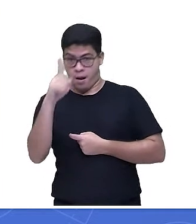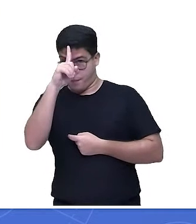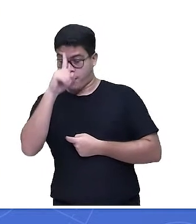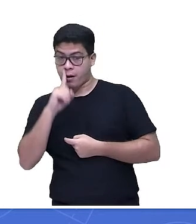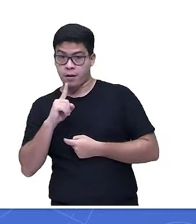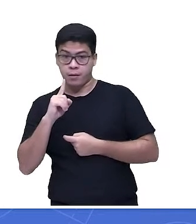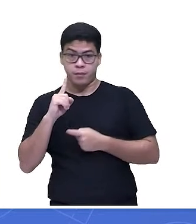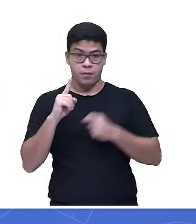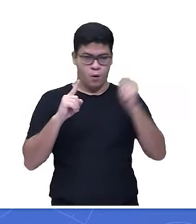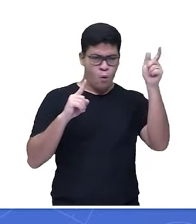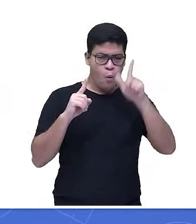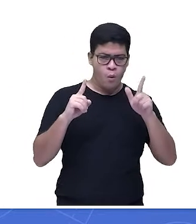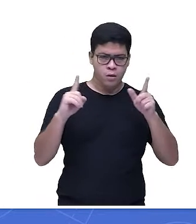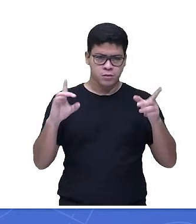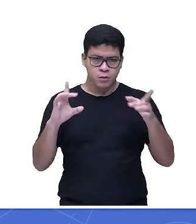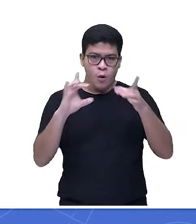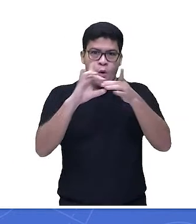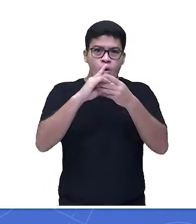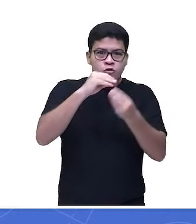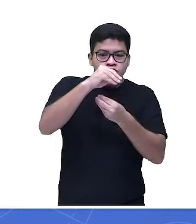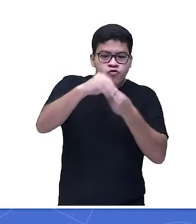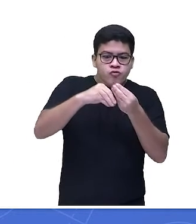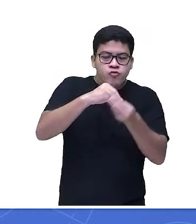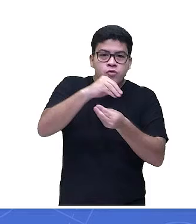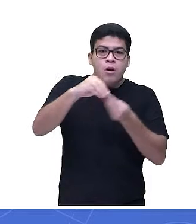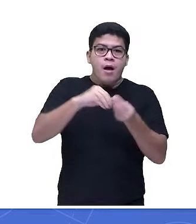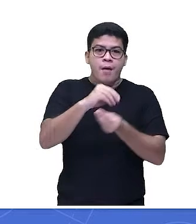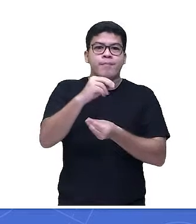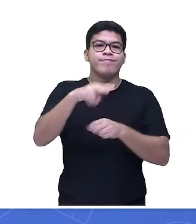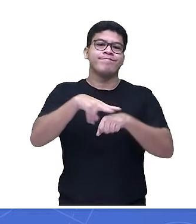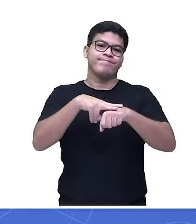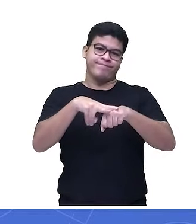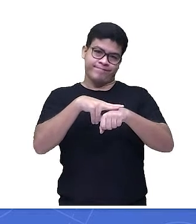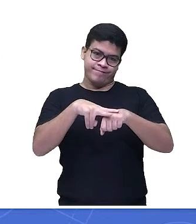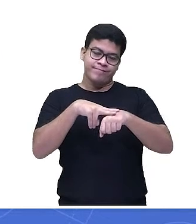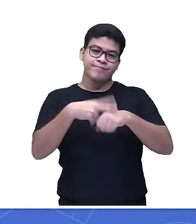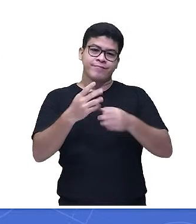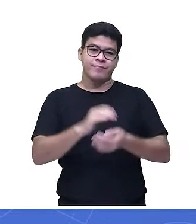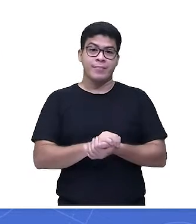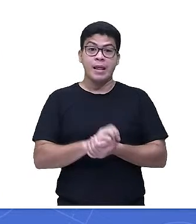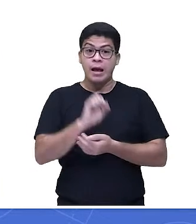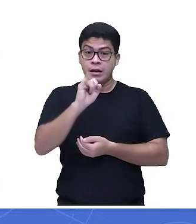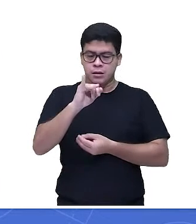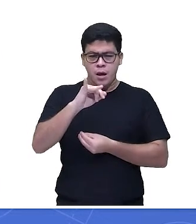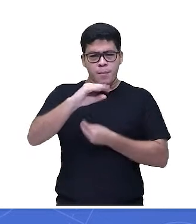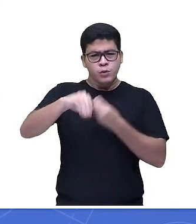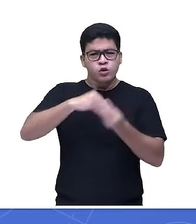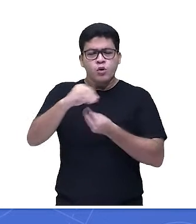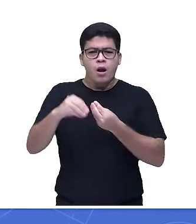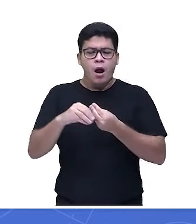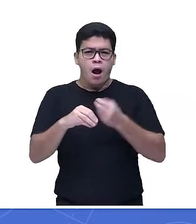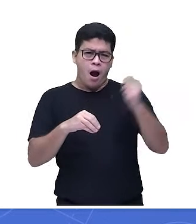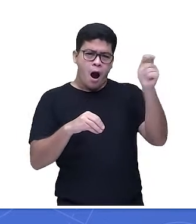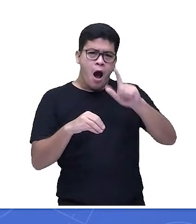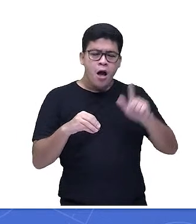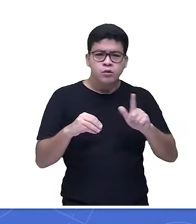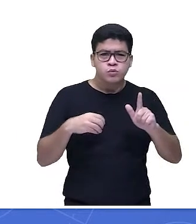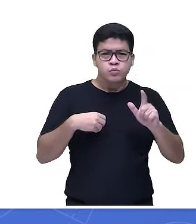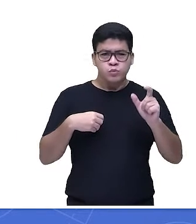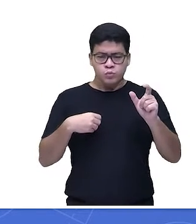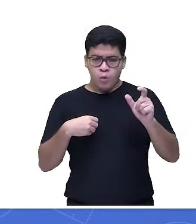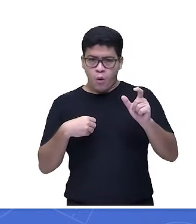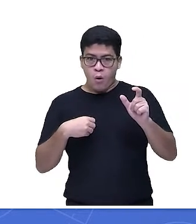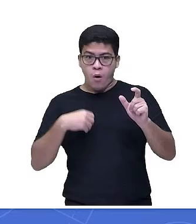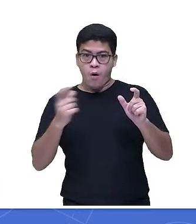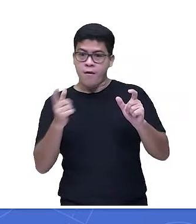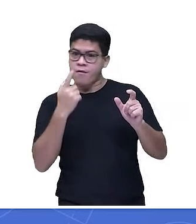secundária. Por exemplo, o azul com o amarelo, nós conseguimos obter o verde. E o azul com o vermelho? A gente